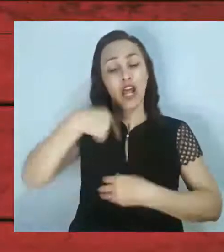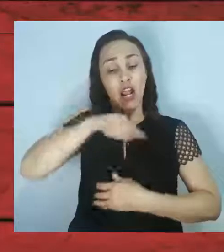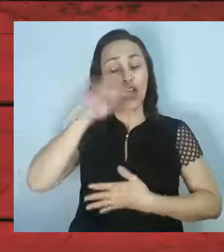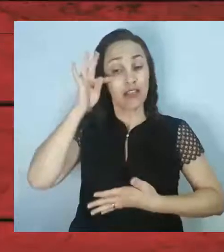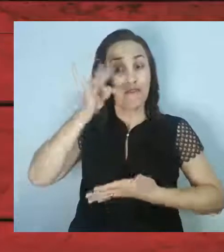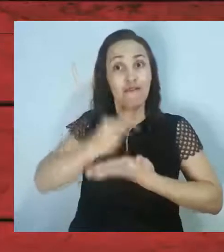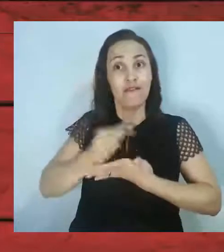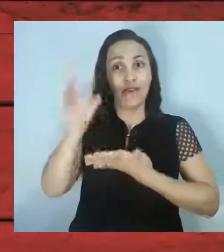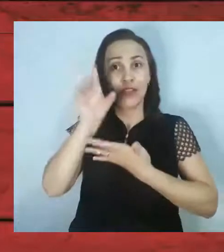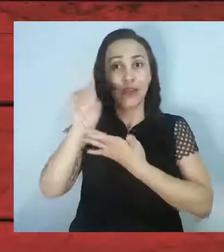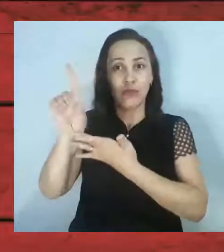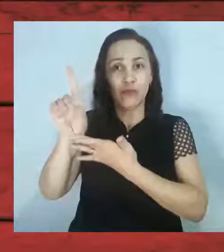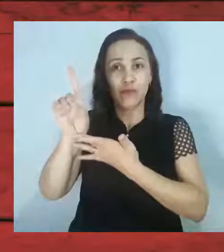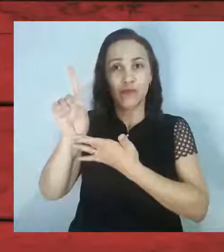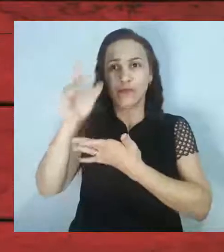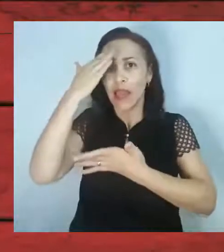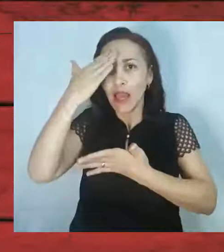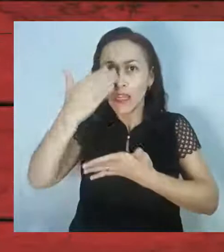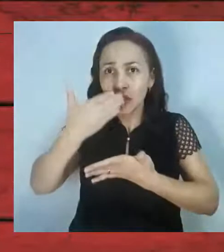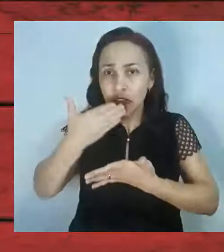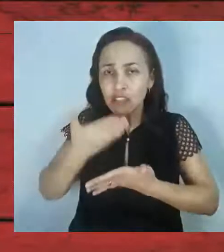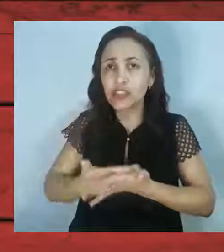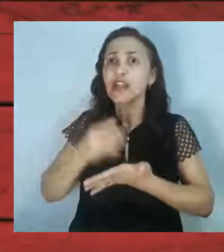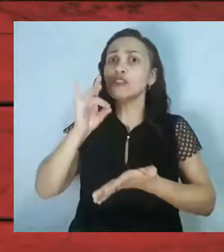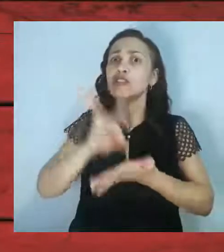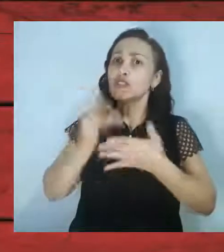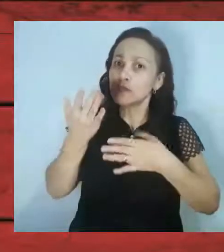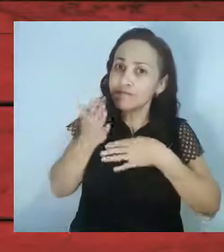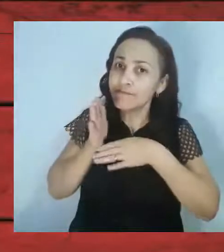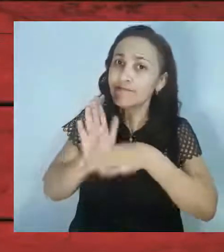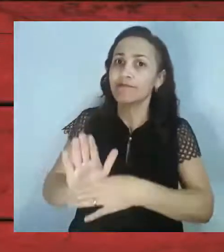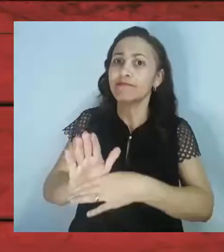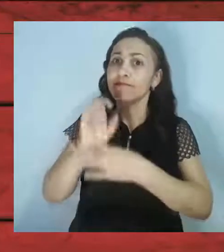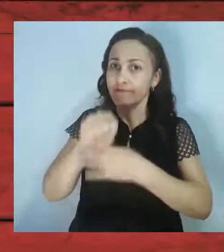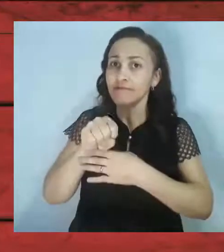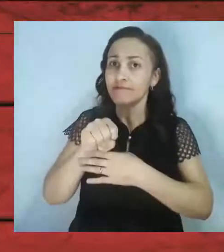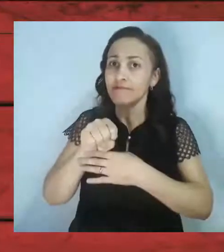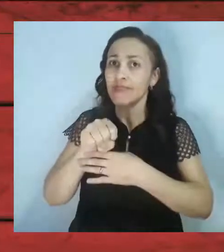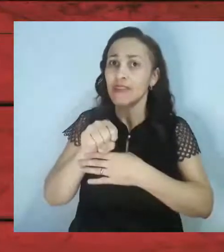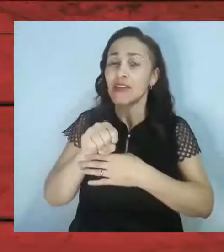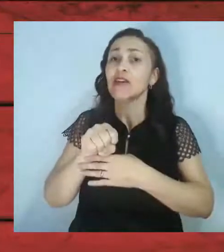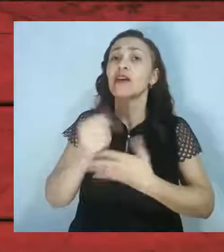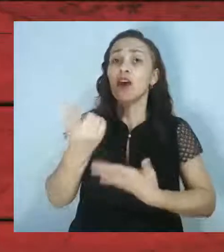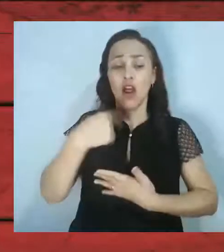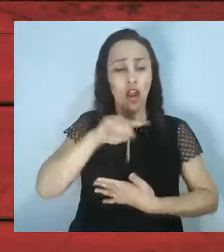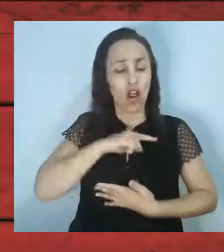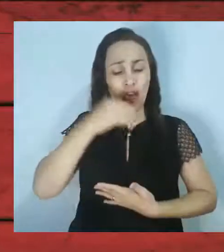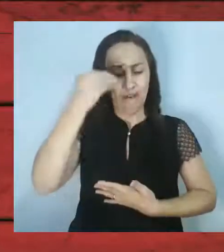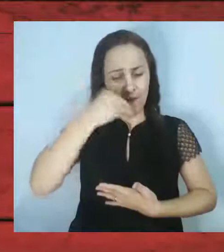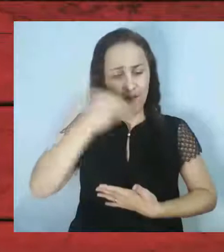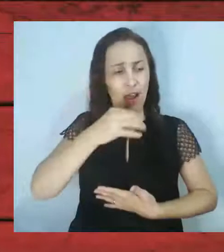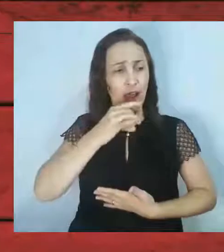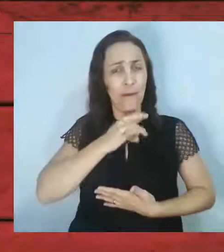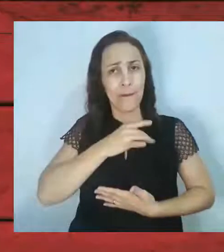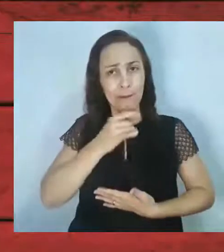e isso inclui também acreditar que Ele pode intervir, inclusive através dos nossos medos, das nossas fragilidades,